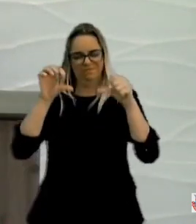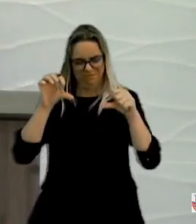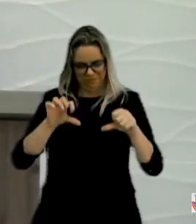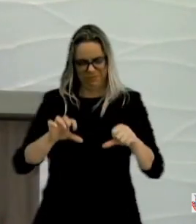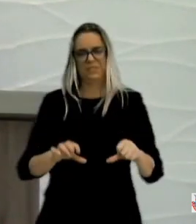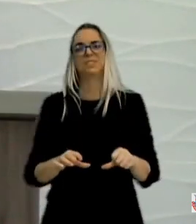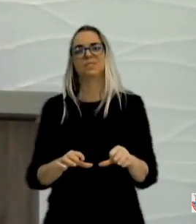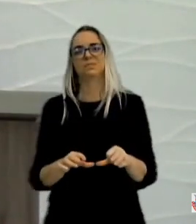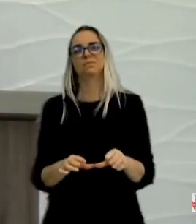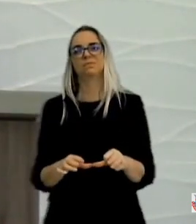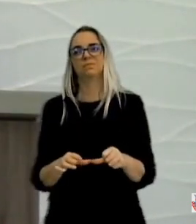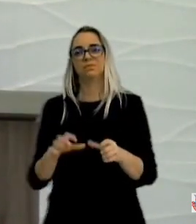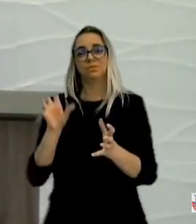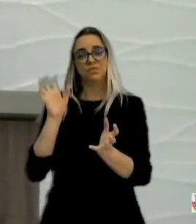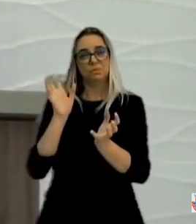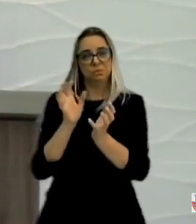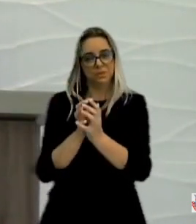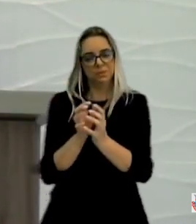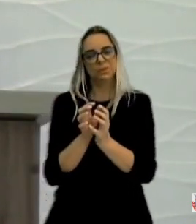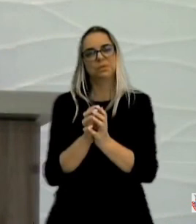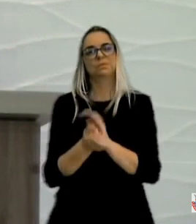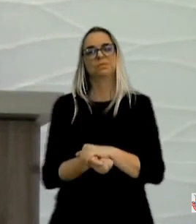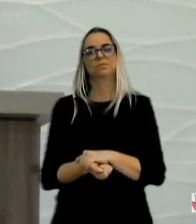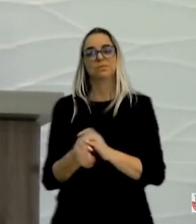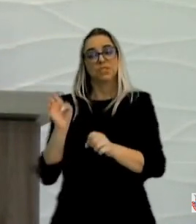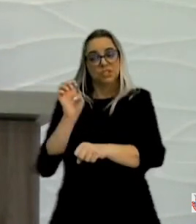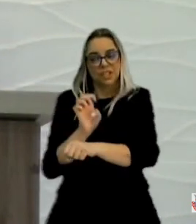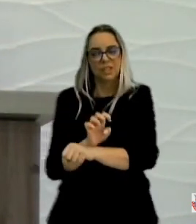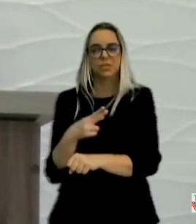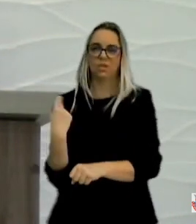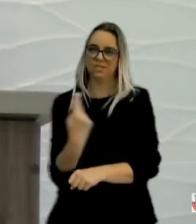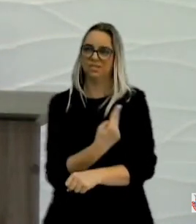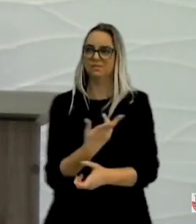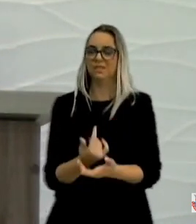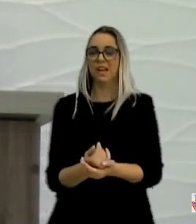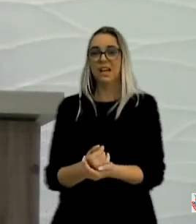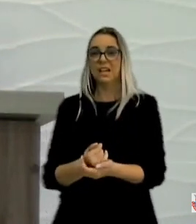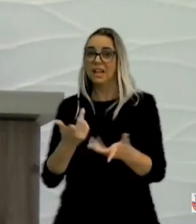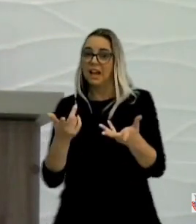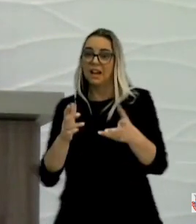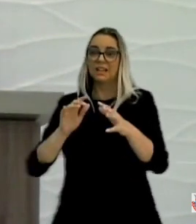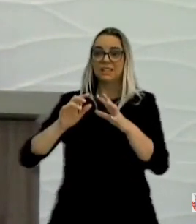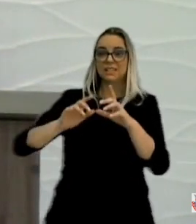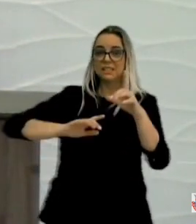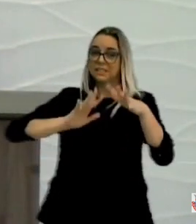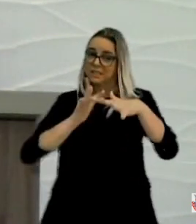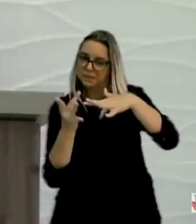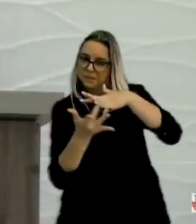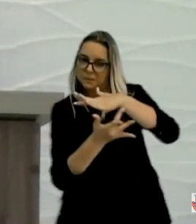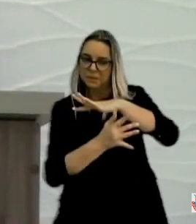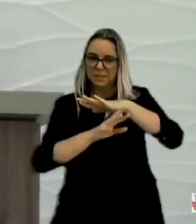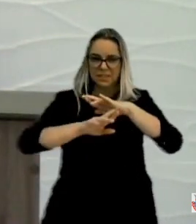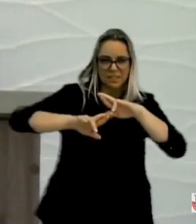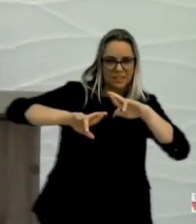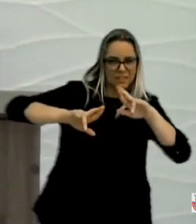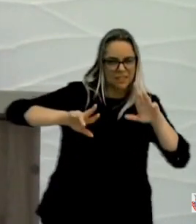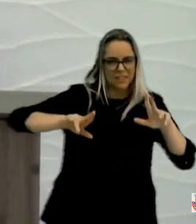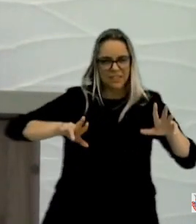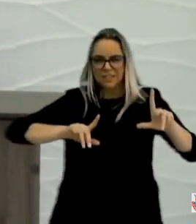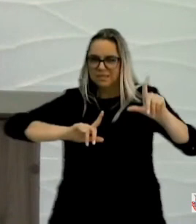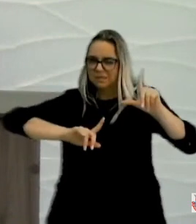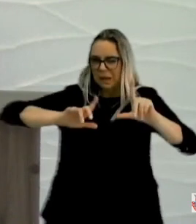pior no nosso estado. Em rede social é mil maravilhas, mas quando parte para a